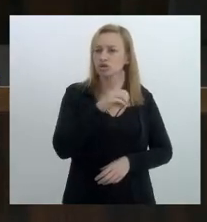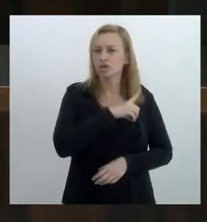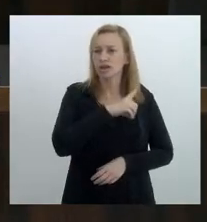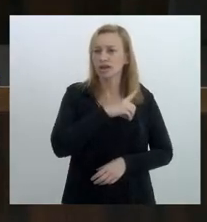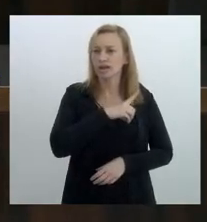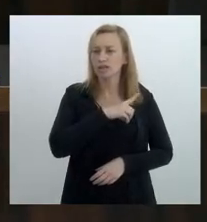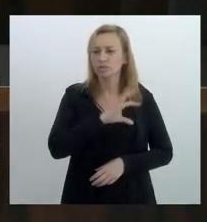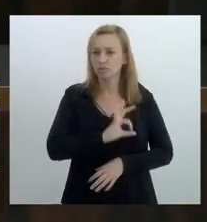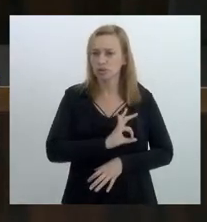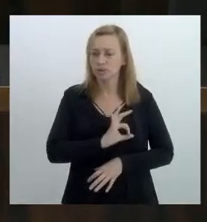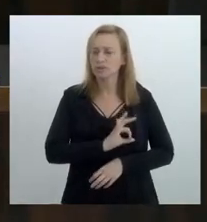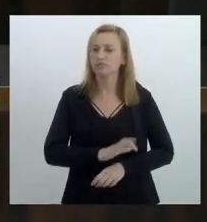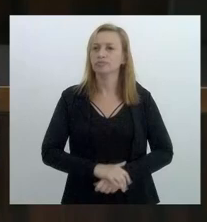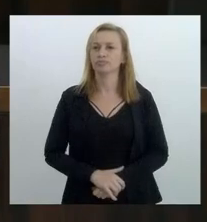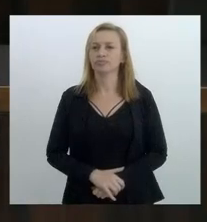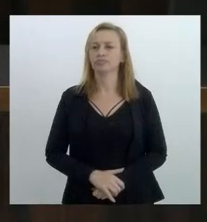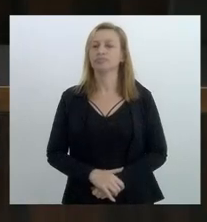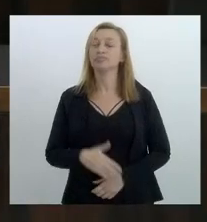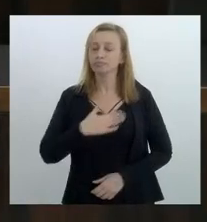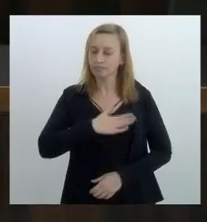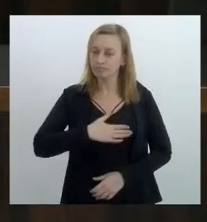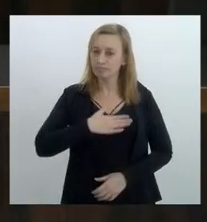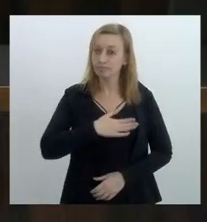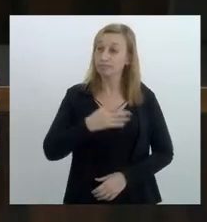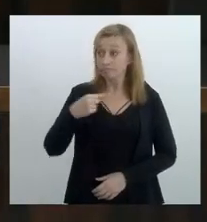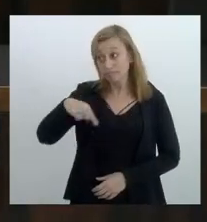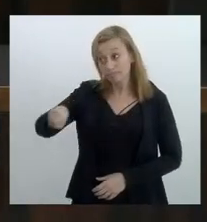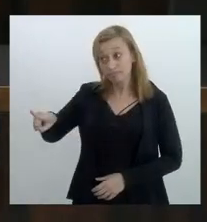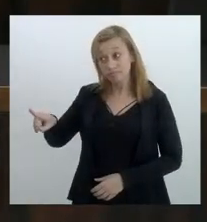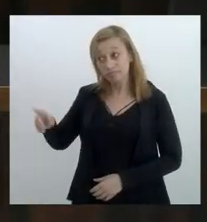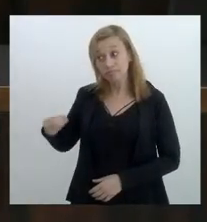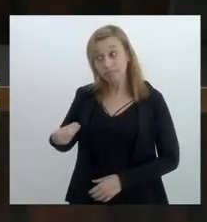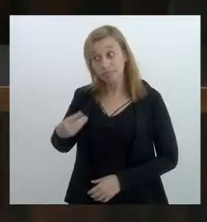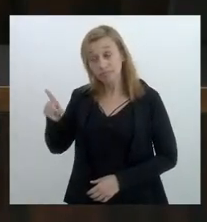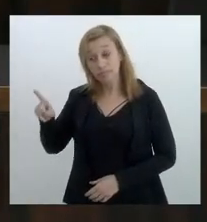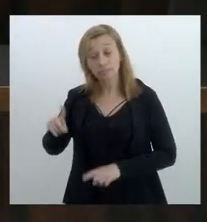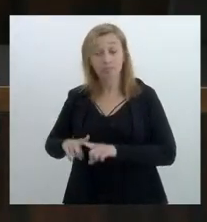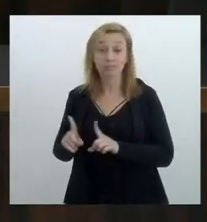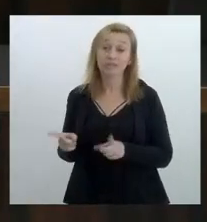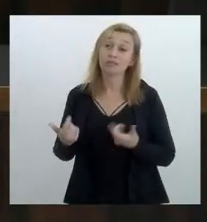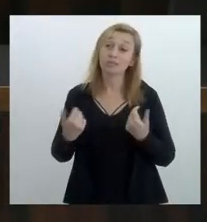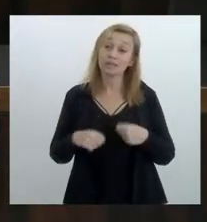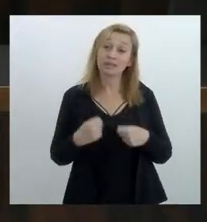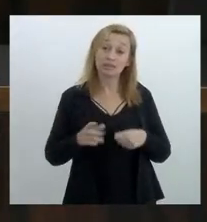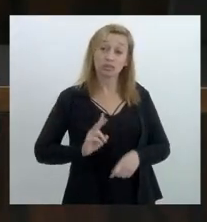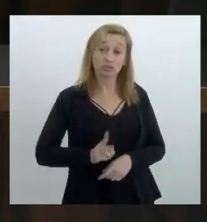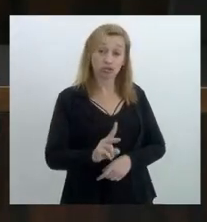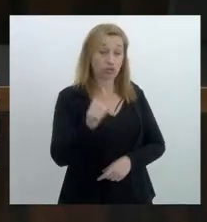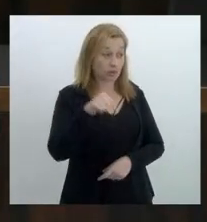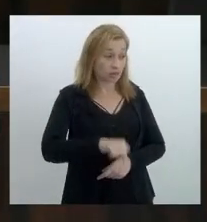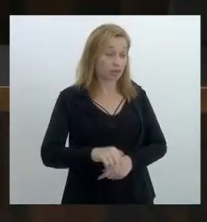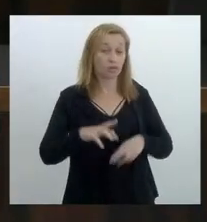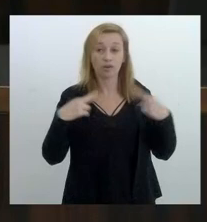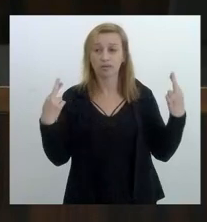polícia. Gostaria muito de lá estar, mas eu tenho que presidir.